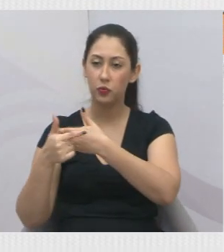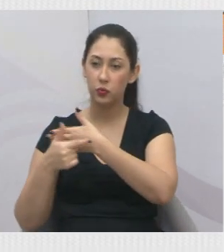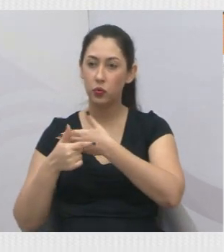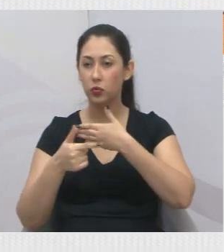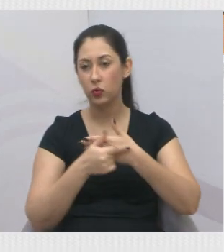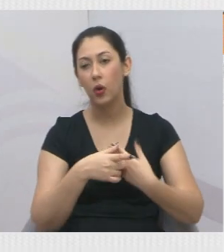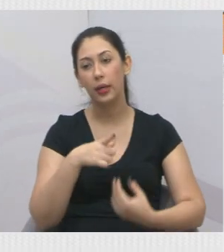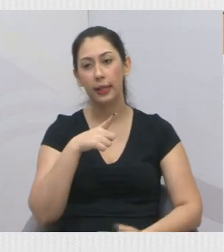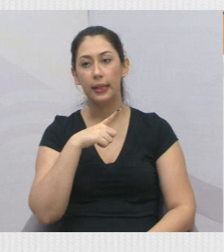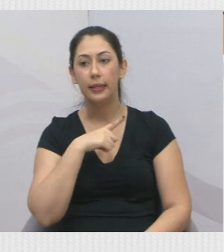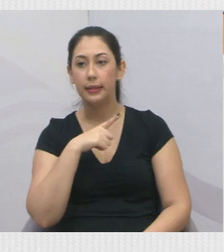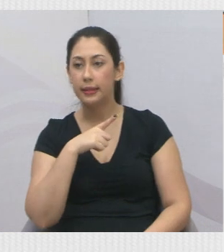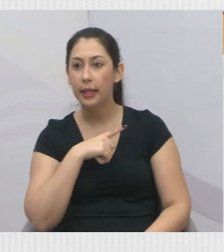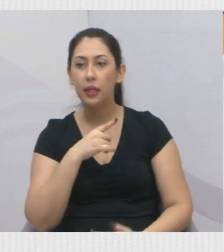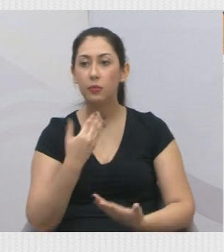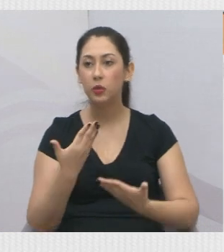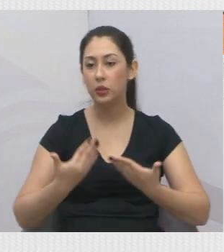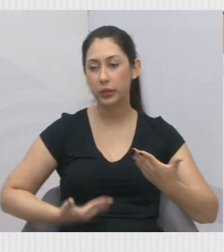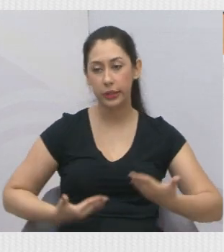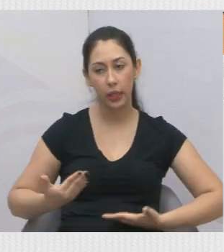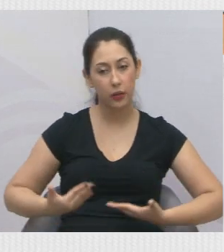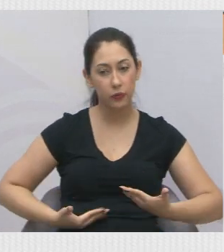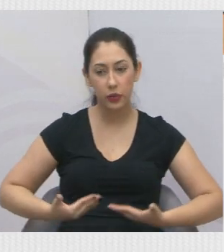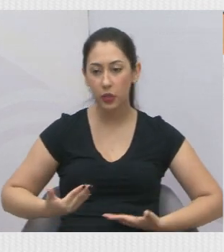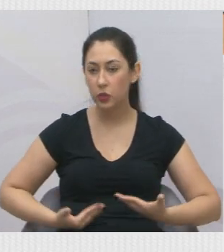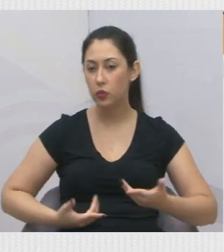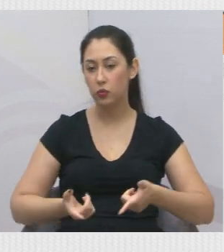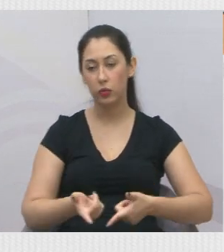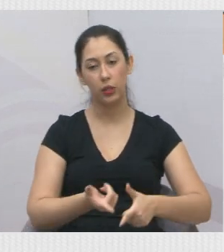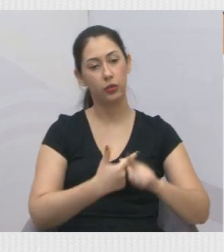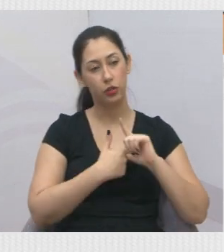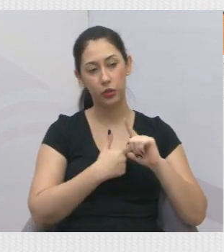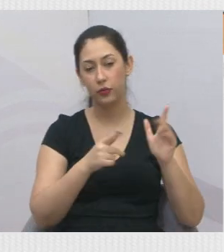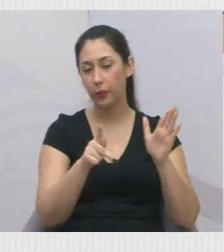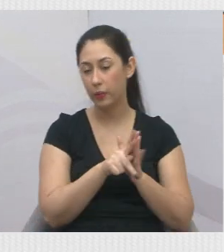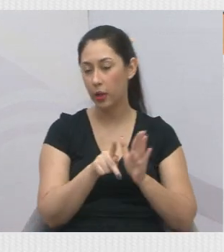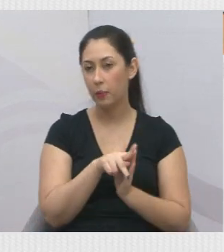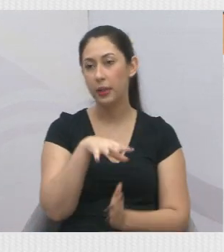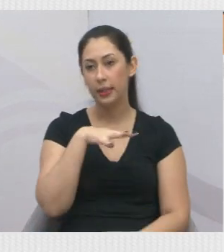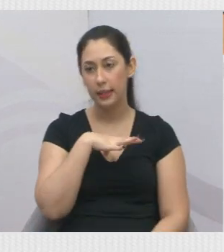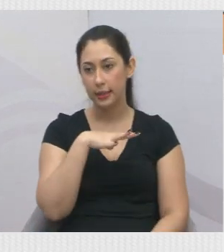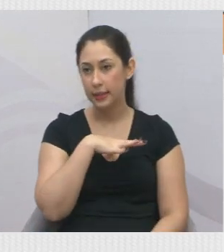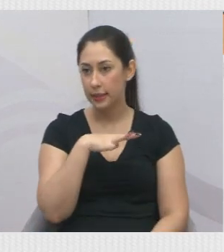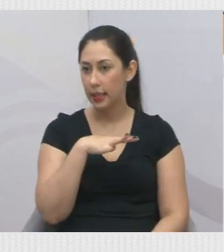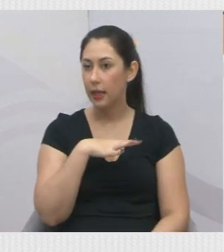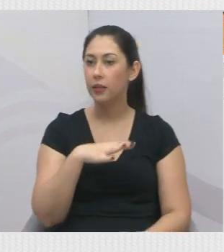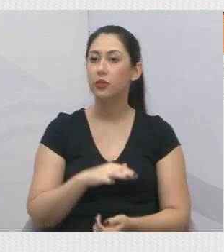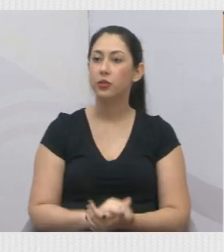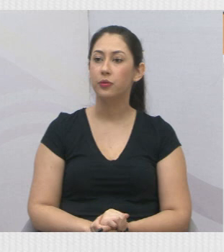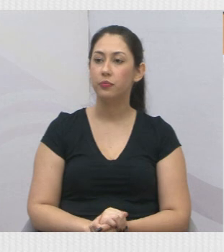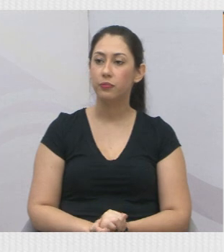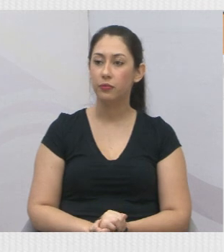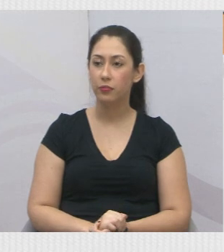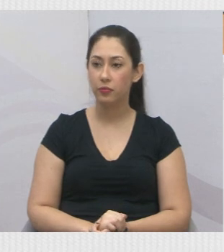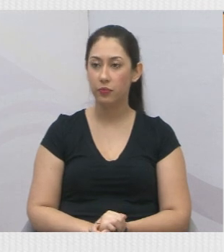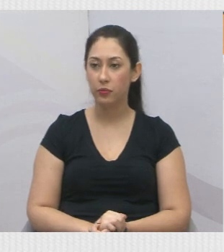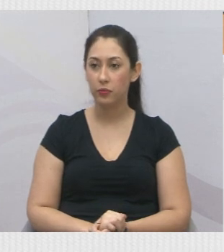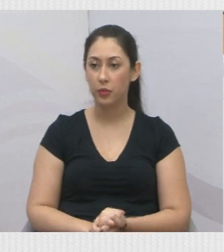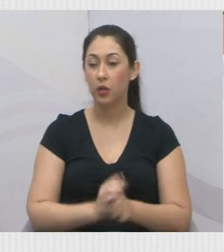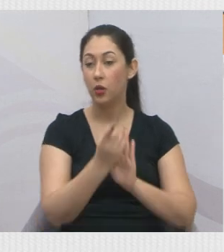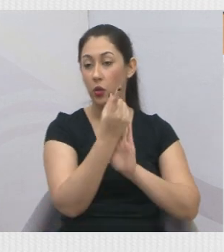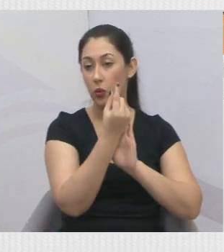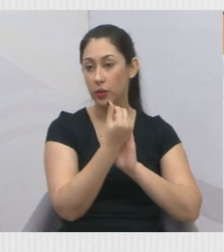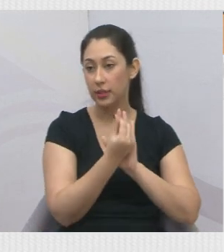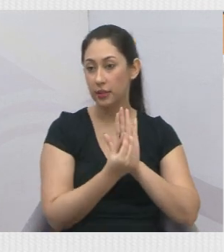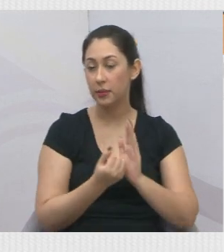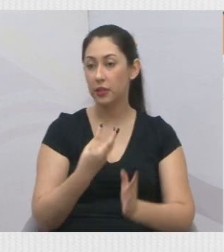temos aqui encargos especiais, que é o serviço da dívida municipal e os precatórios do município, que foi uma